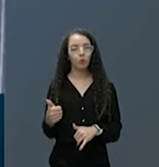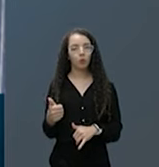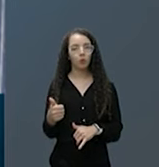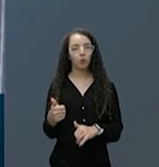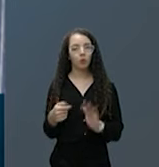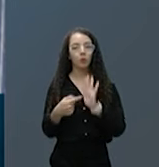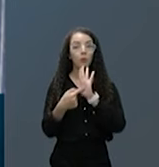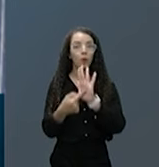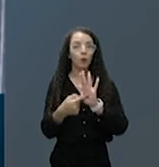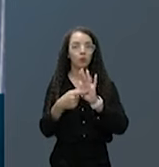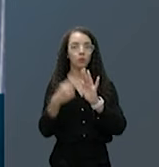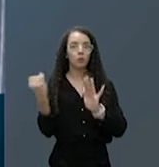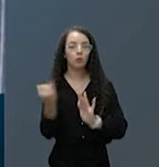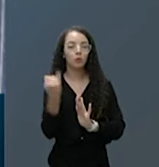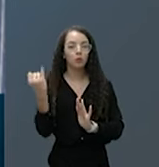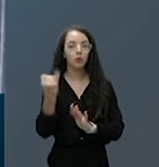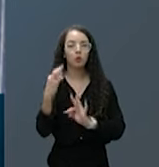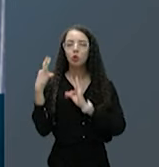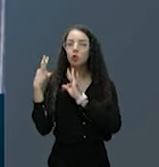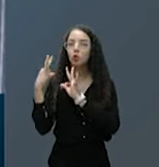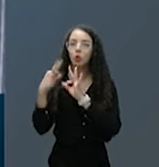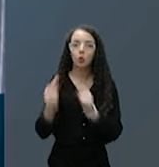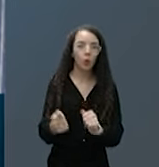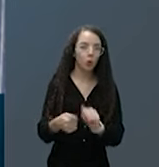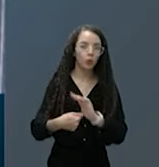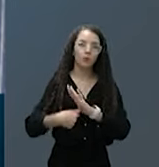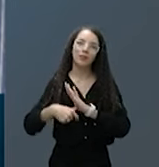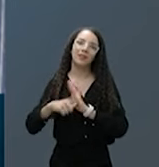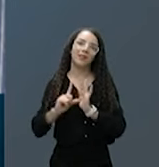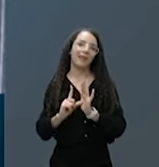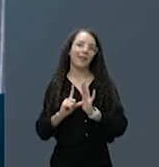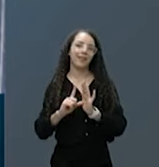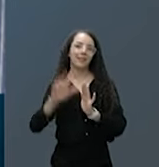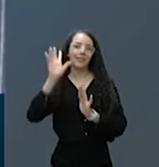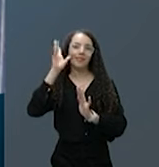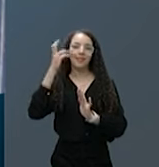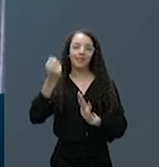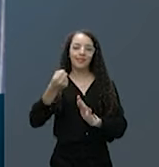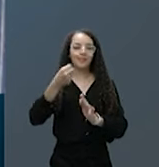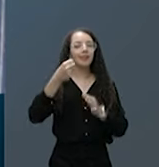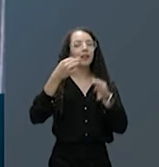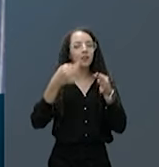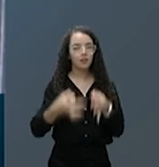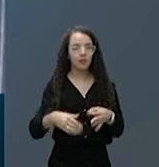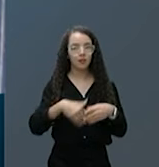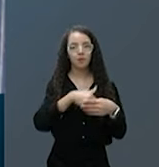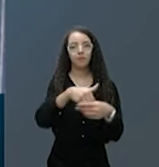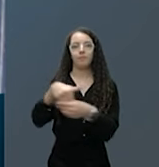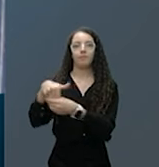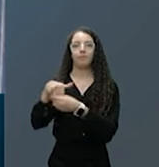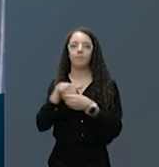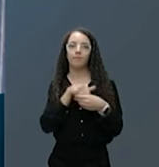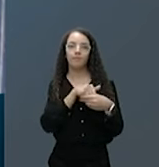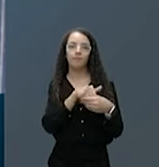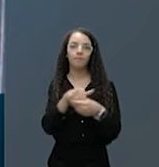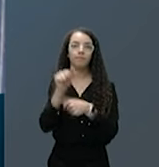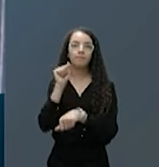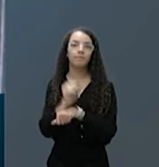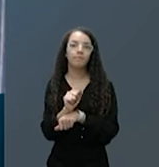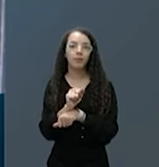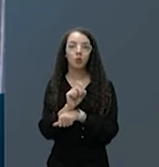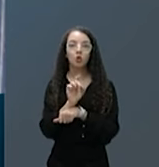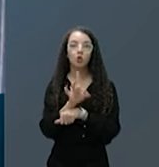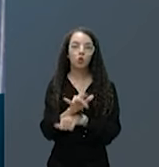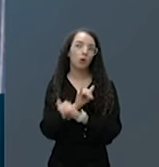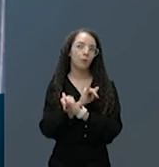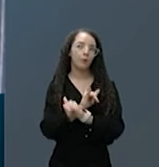todos eles anteriores ao acordo embargado, que somente veio a ser publicado